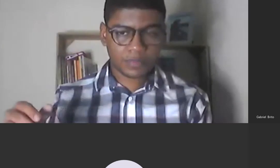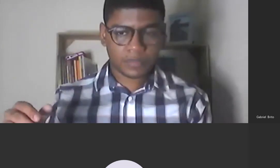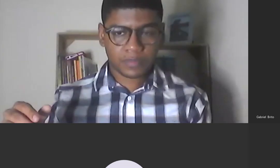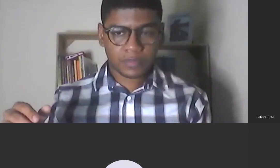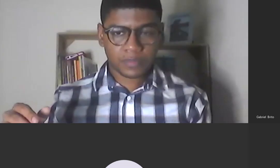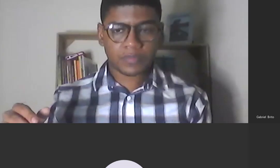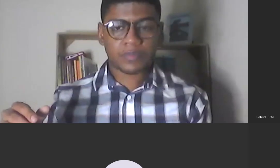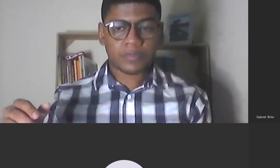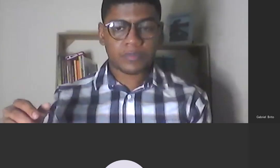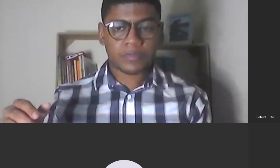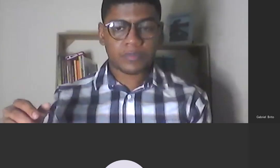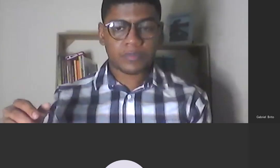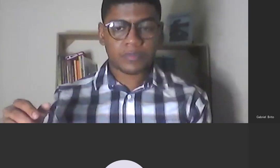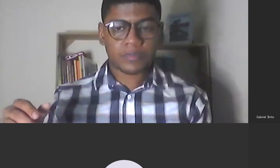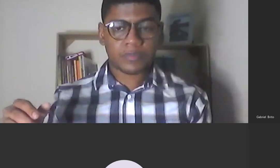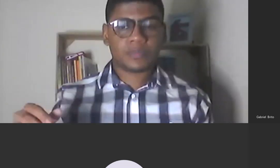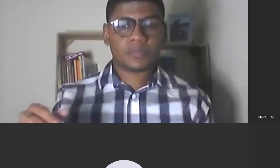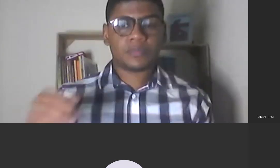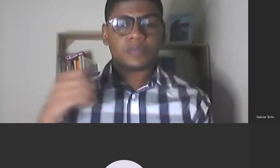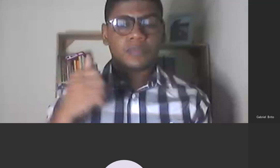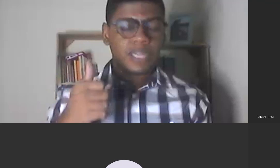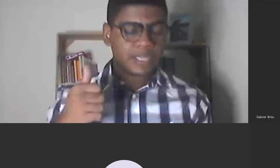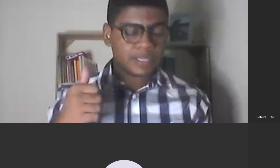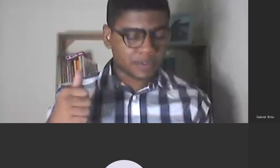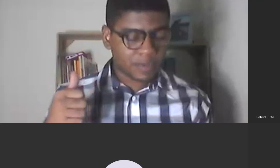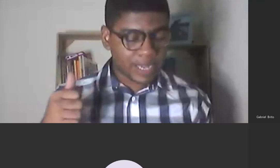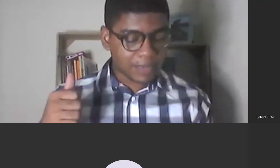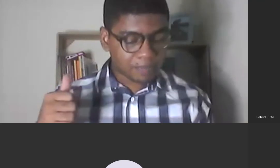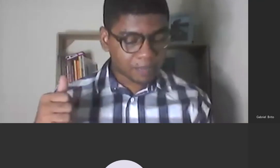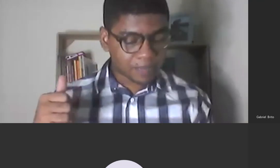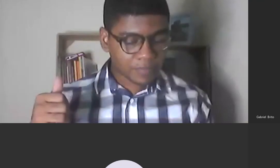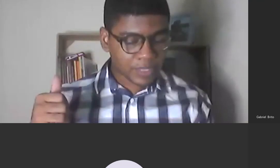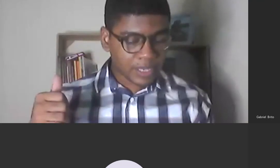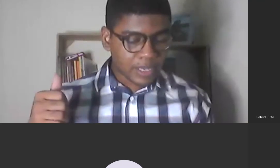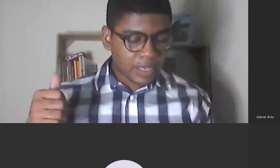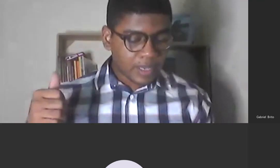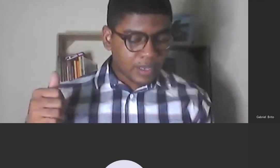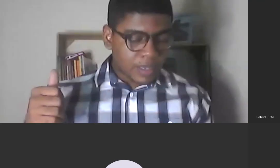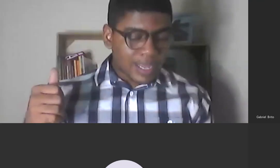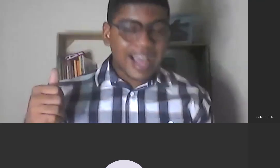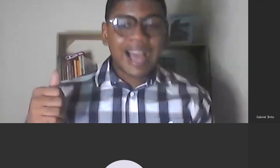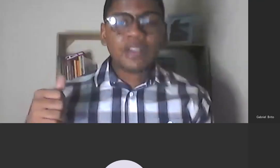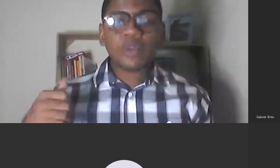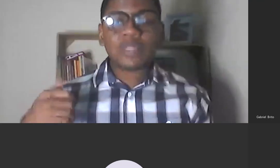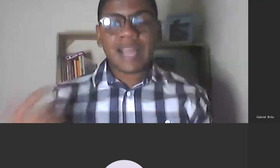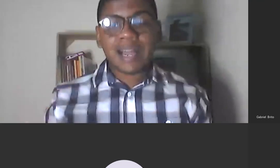Beleza, vamos lá.